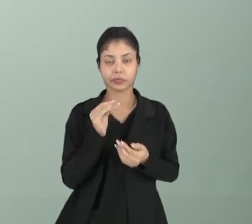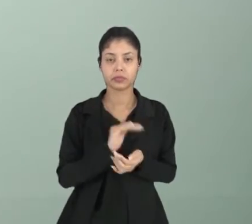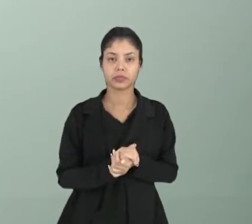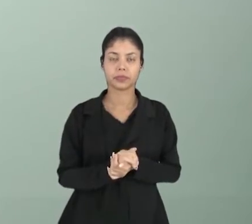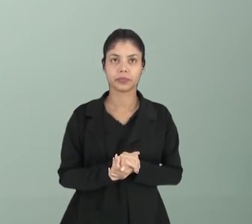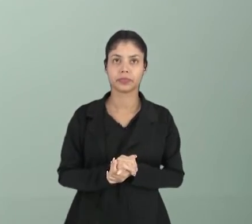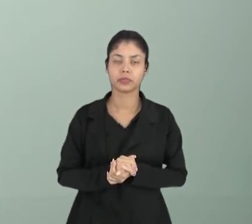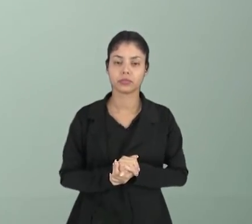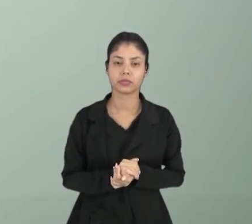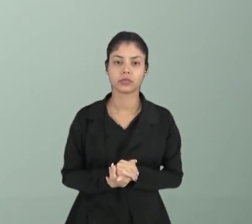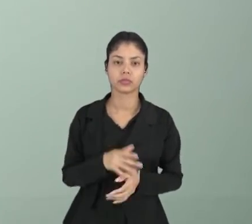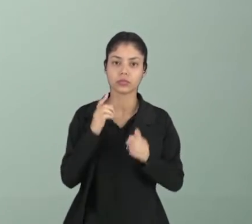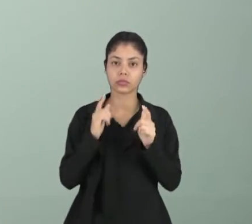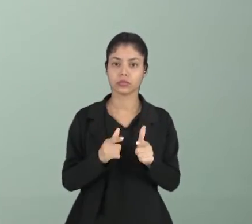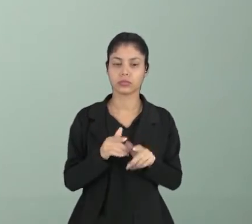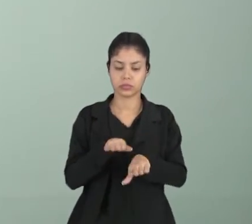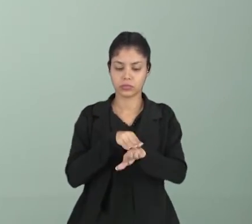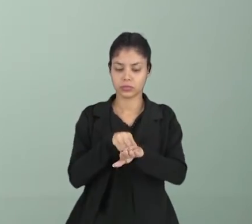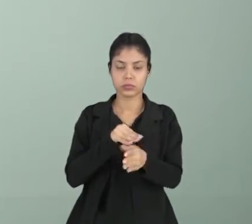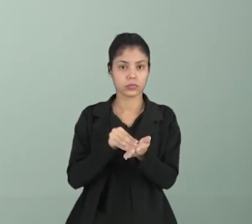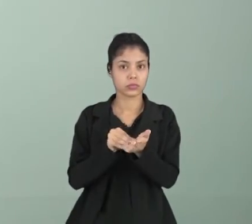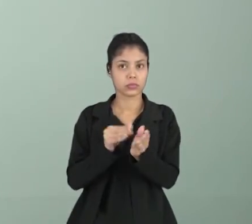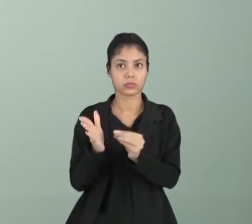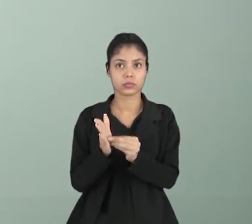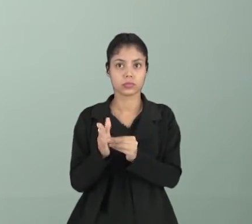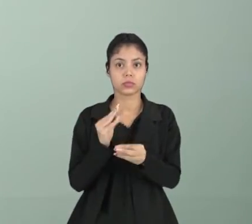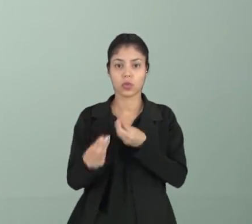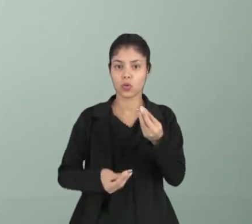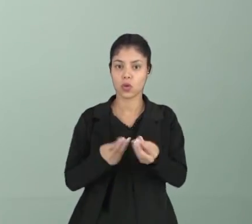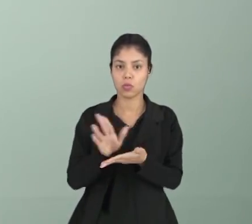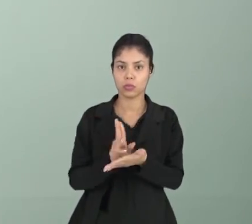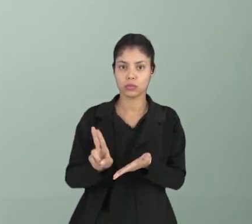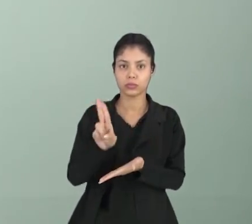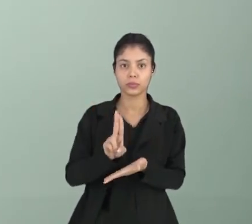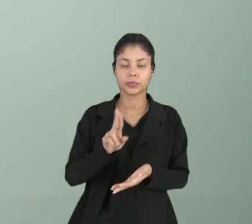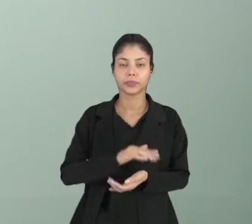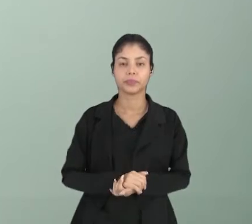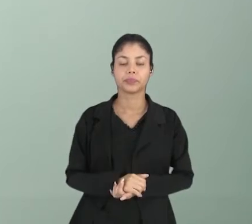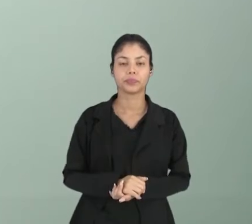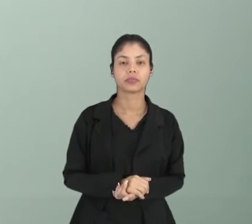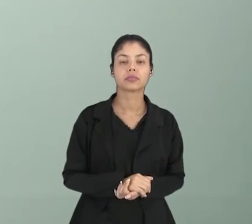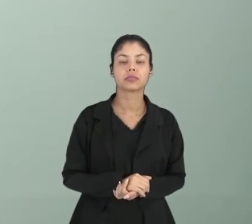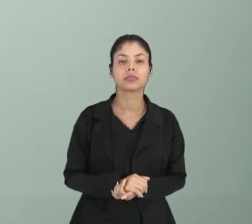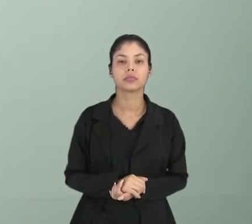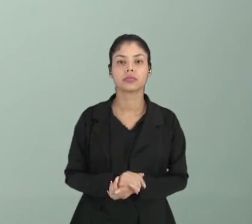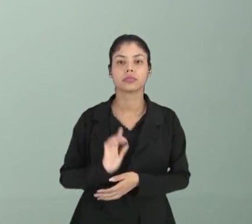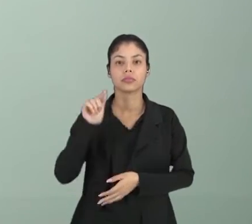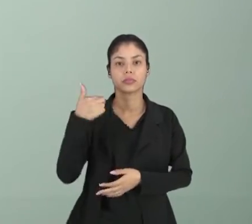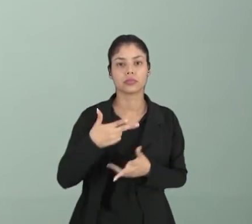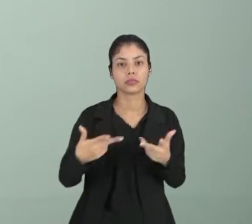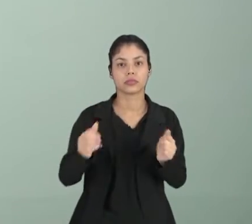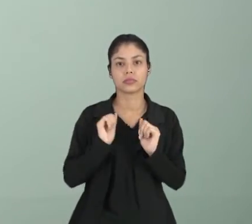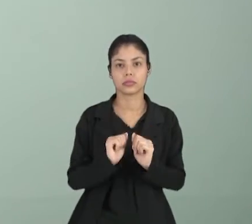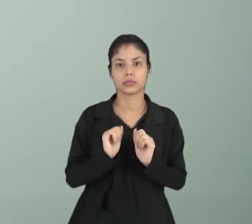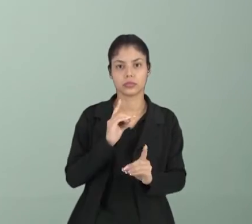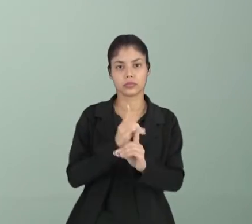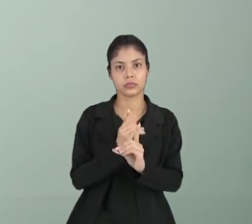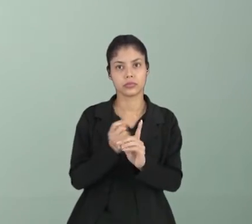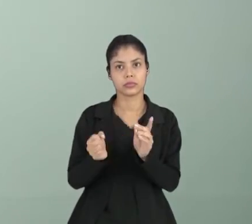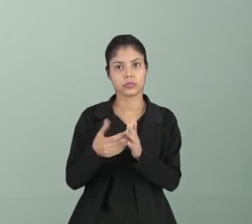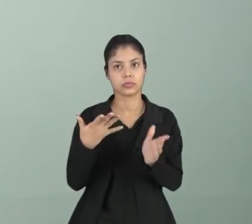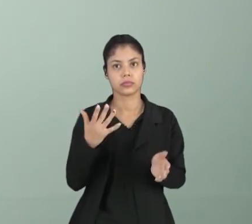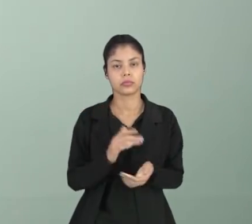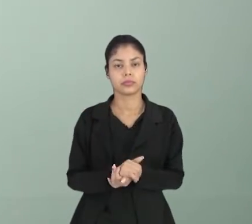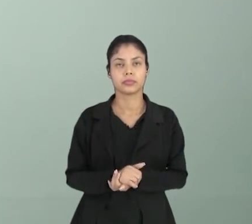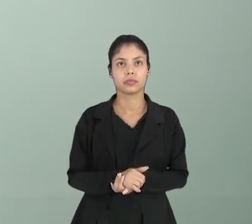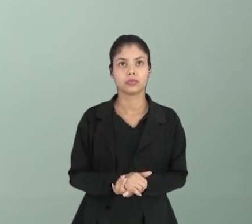o posicionamento, onde ensaboar primeiro, enxaguar, de que forma utilizar. Outra coisa que a gente encontra muito